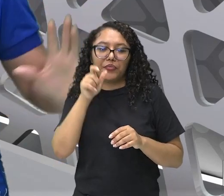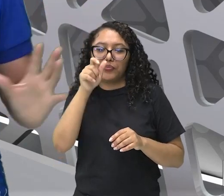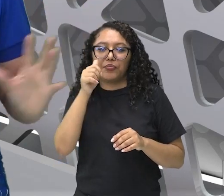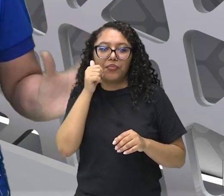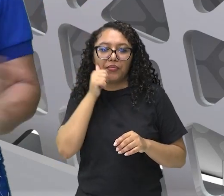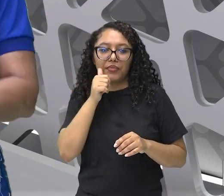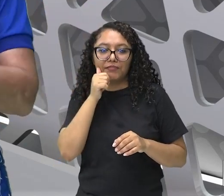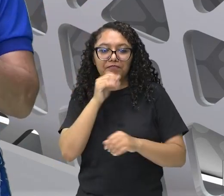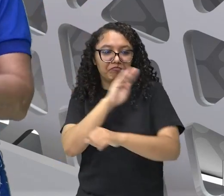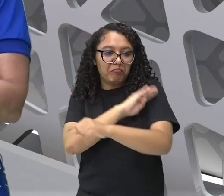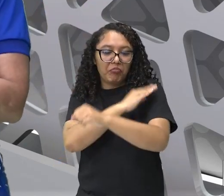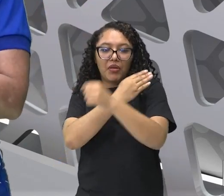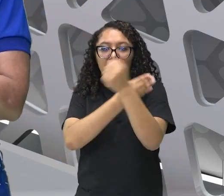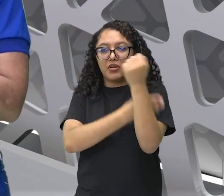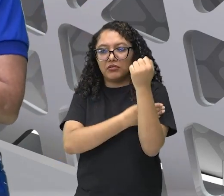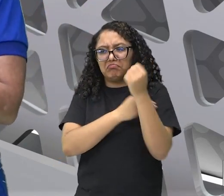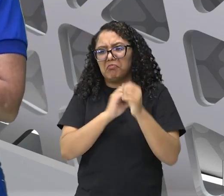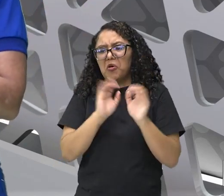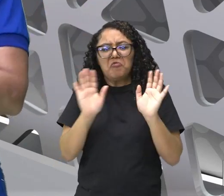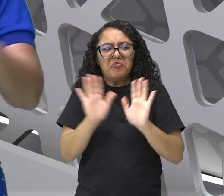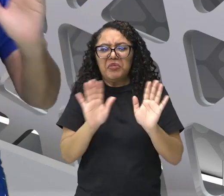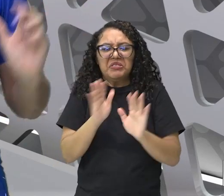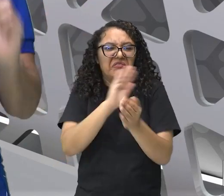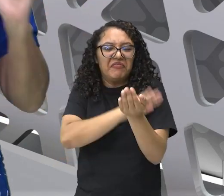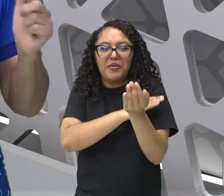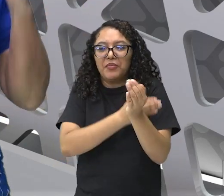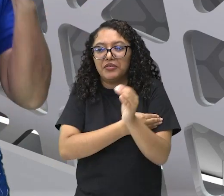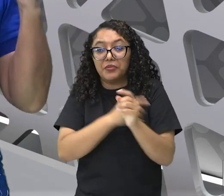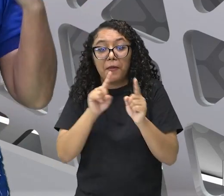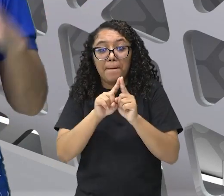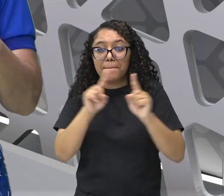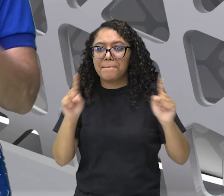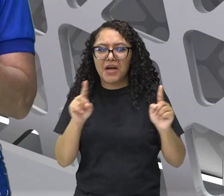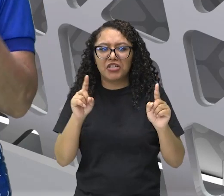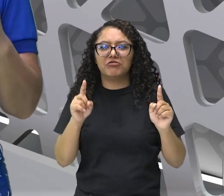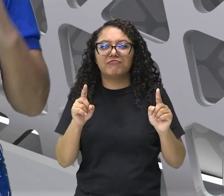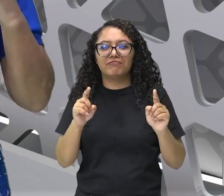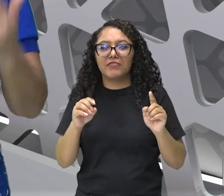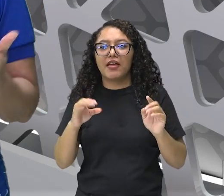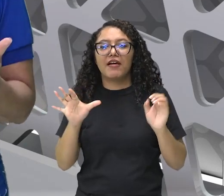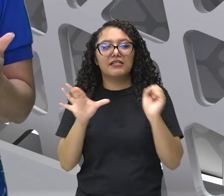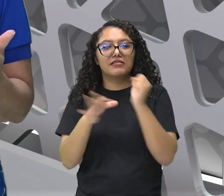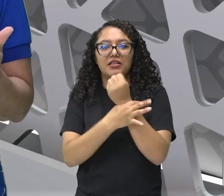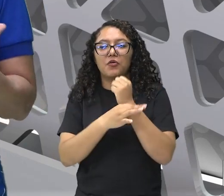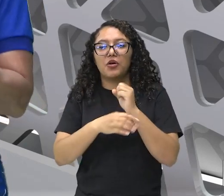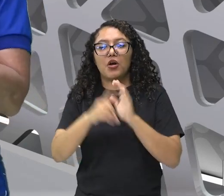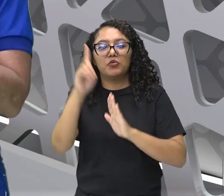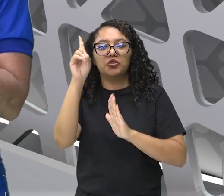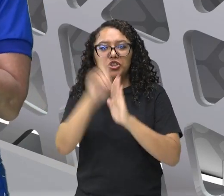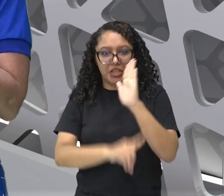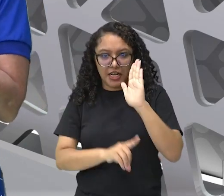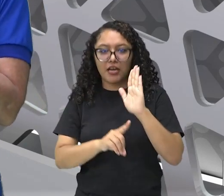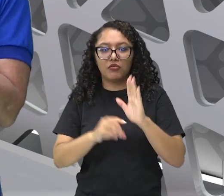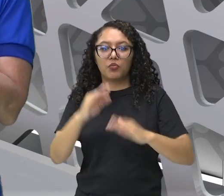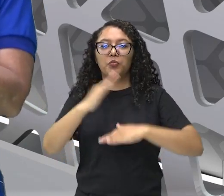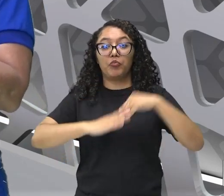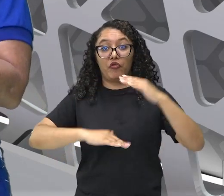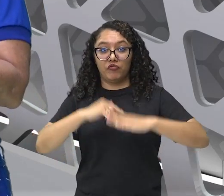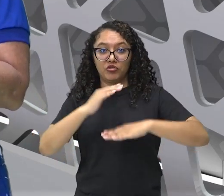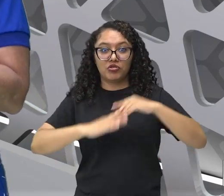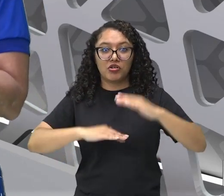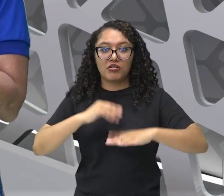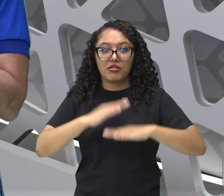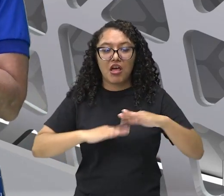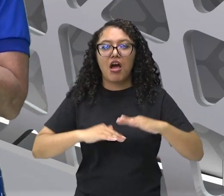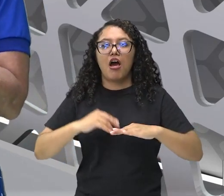nem levantar a bandeira do feminismo, mas apenas o seu direito de ser profissional,